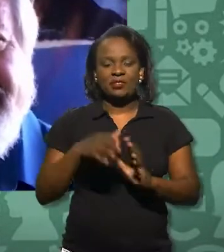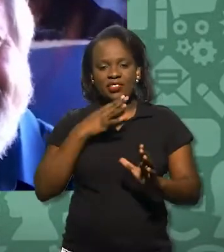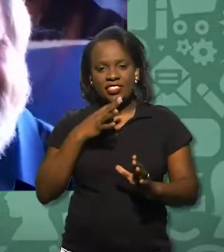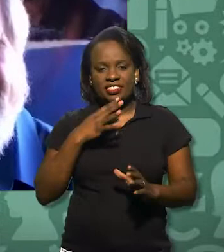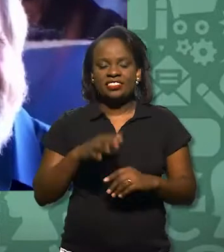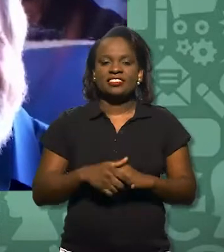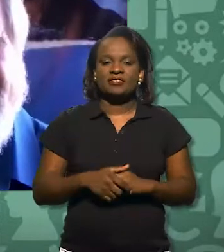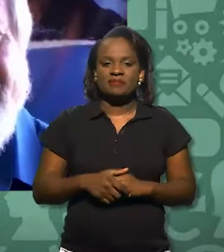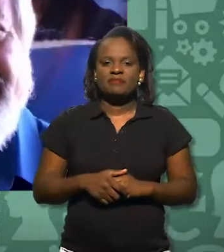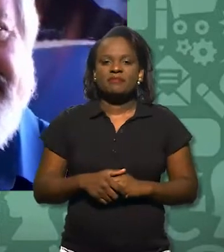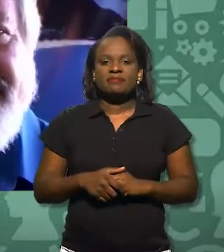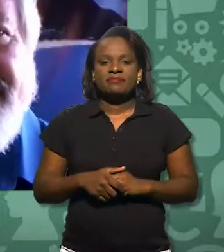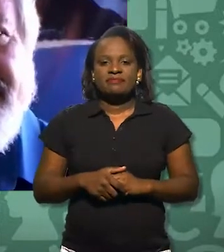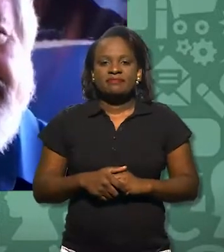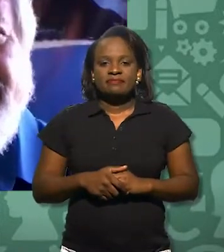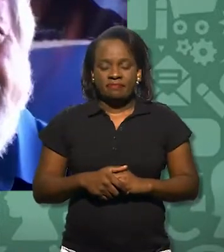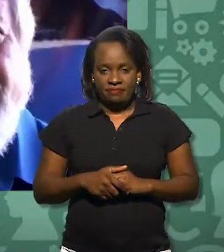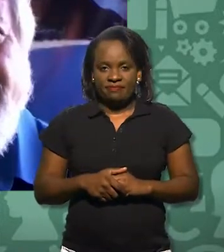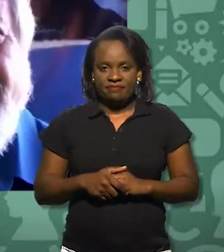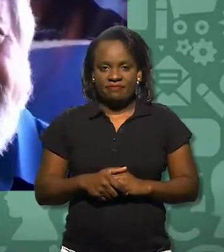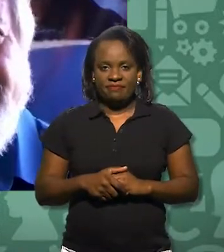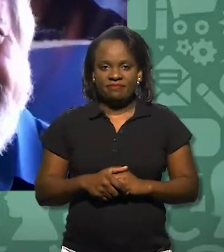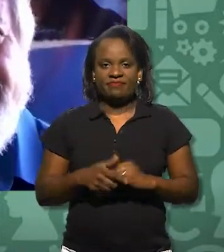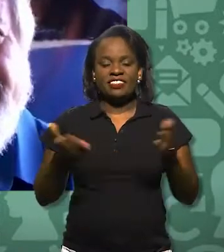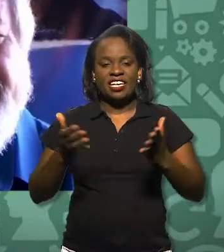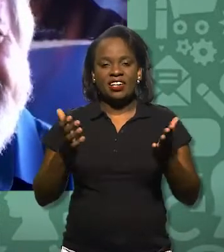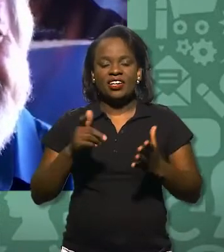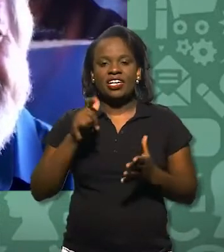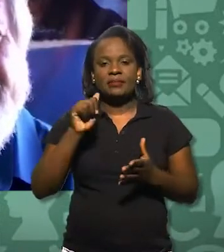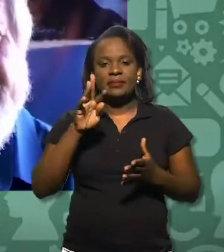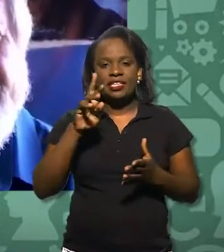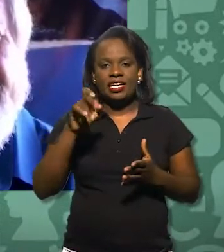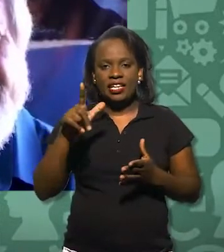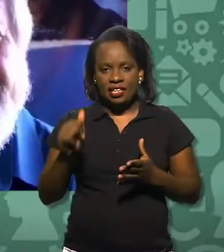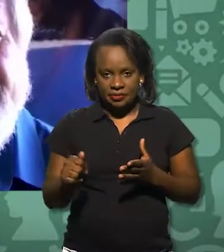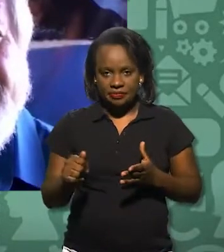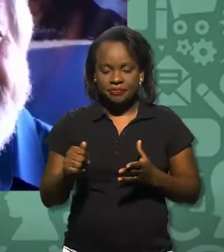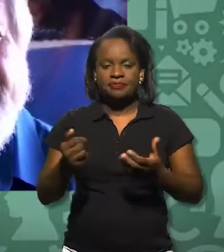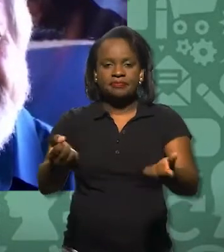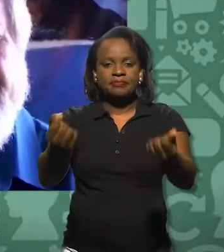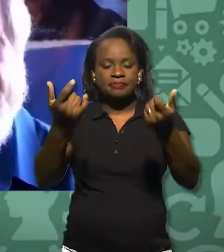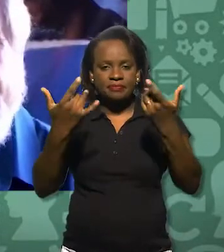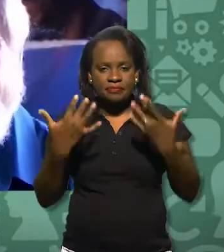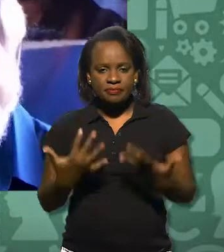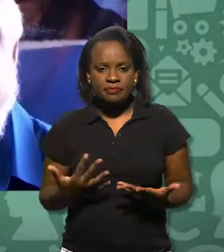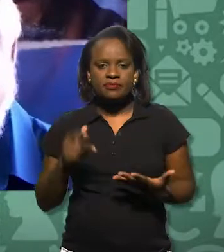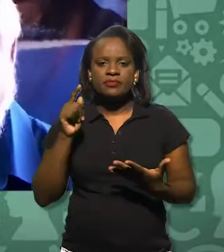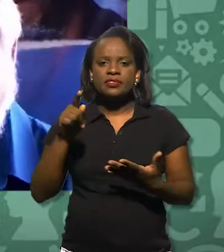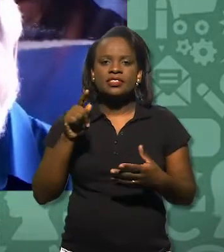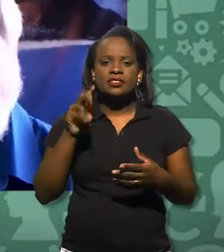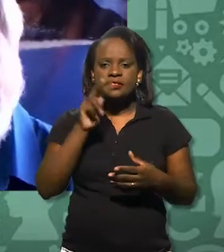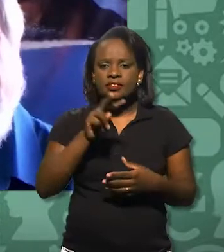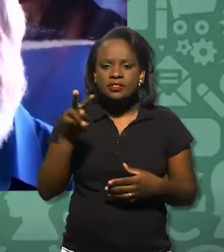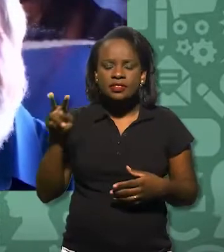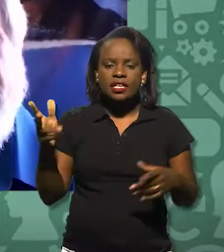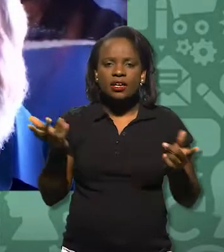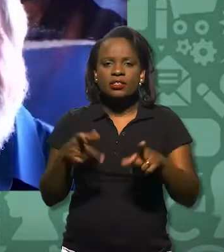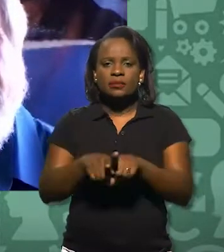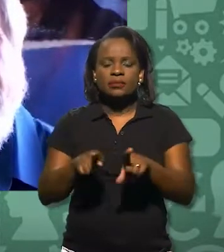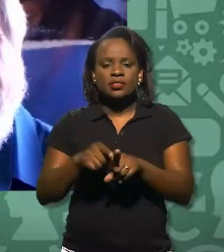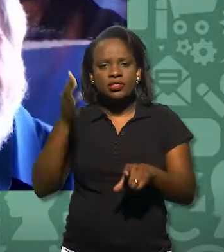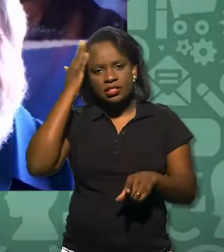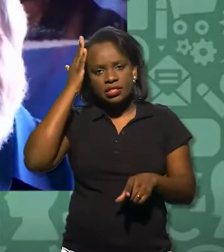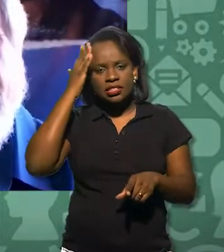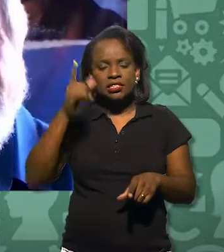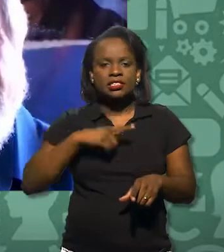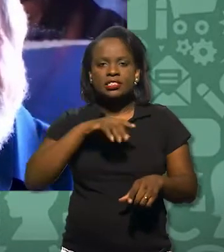depois para conhecer. Legal. E aí, agora, Gabriela, Gabriela, me conta o que vocês estão observando agora. Eu